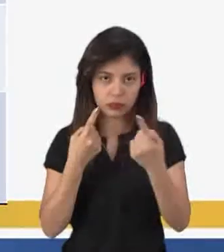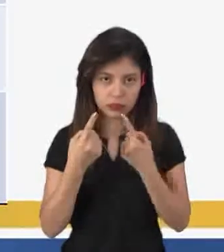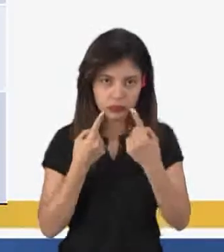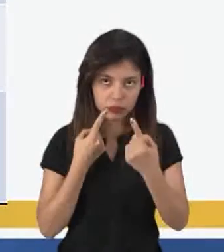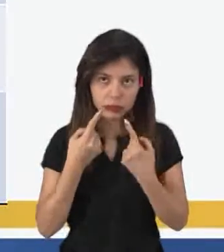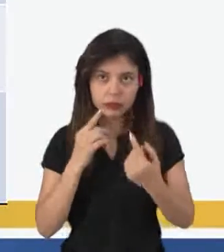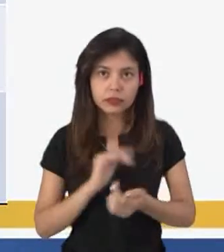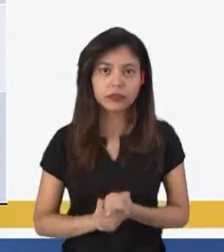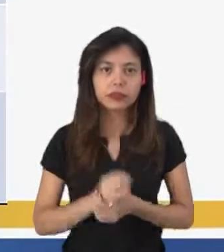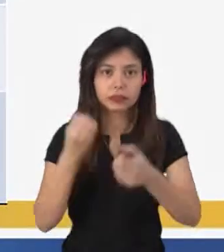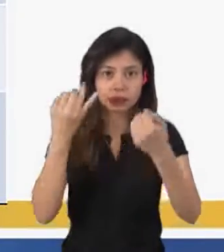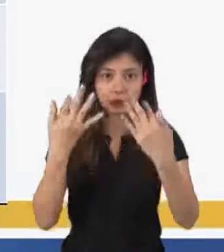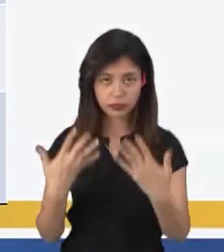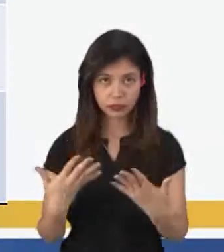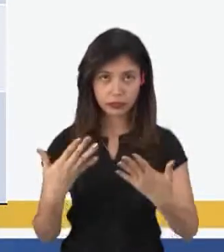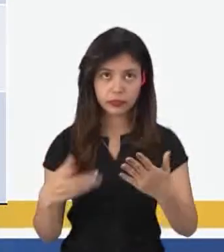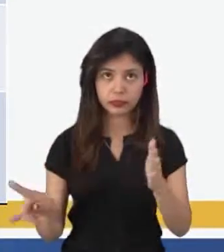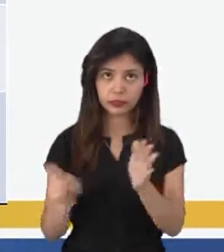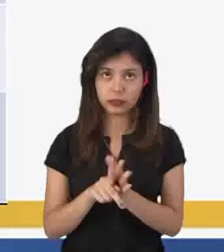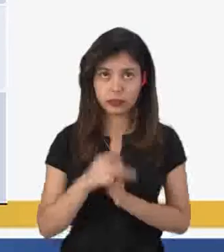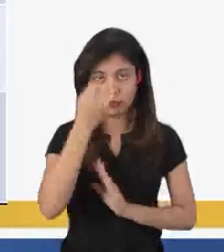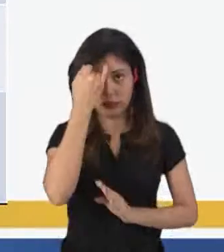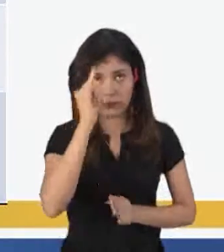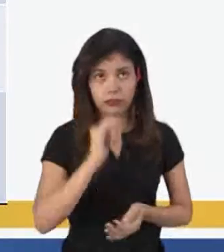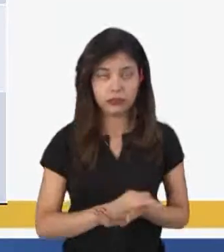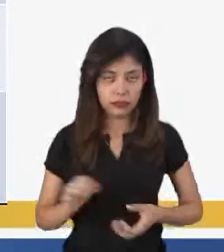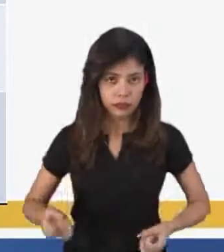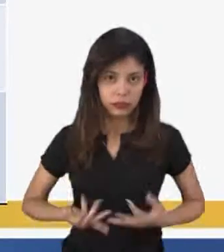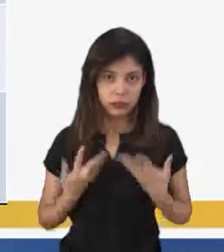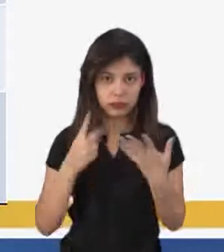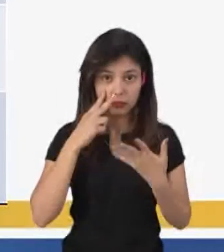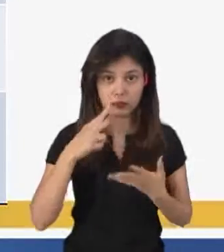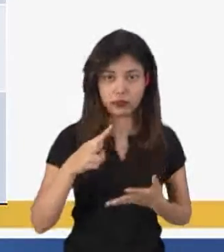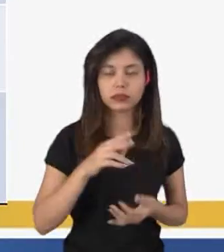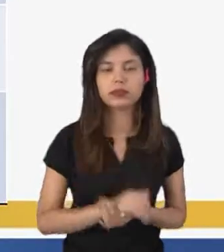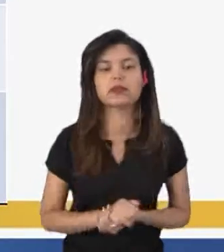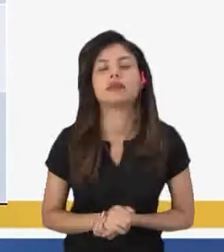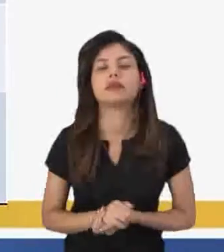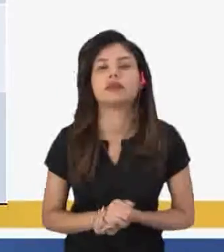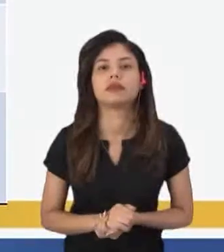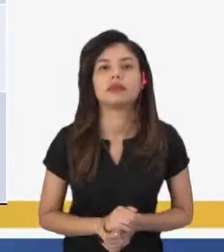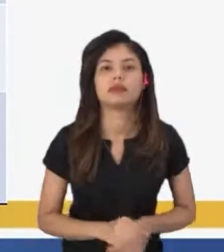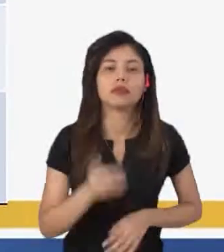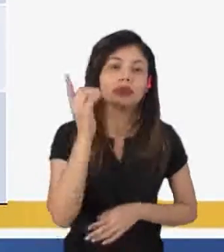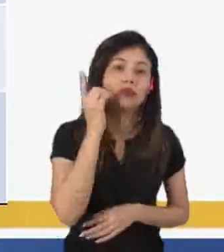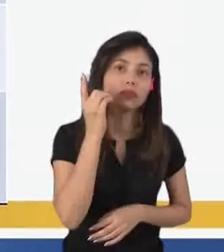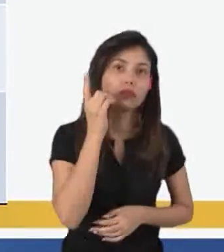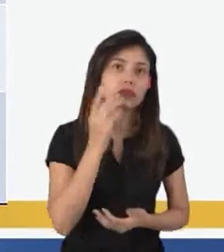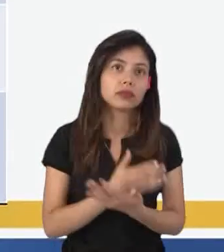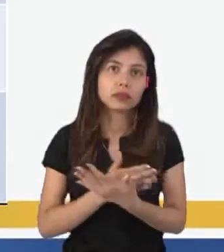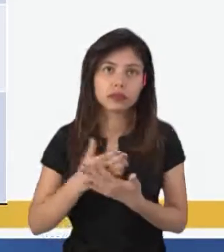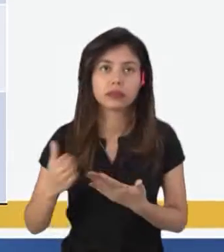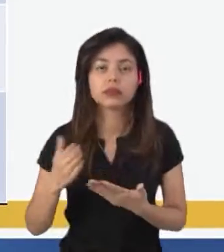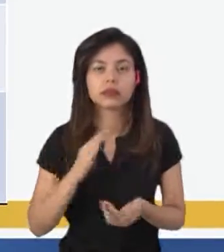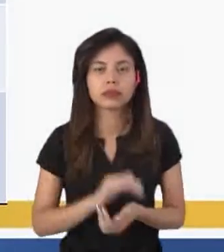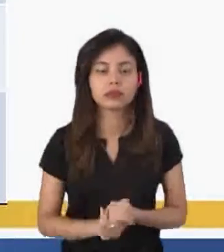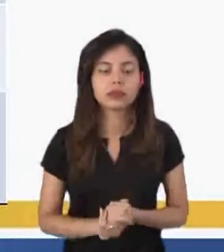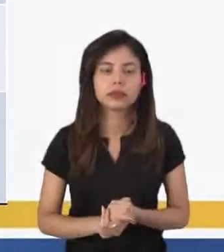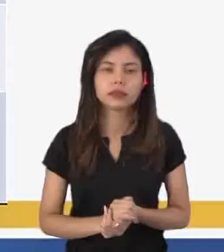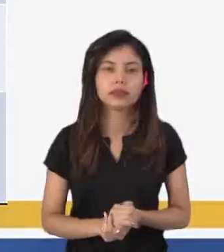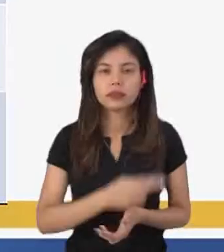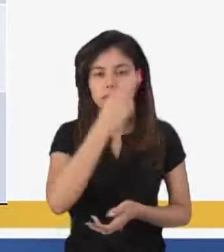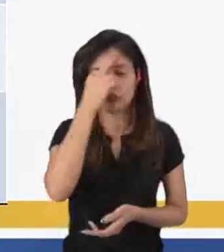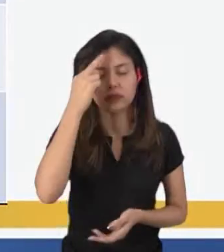né? Contando que expressa ideia, emoção ou forma de ver. Então, a data aí que inicia a história da